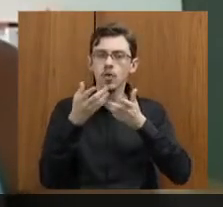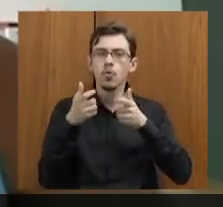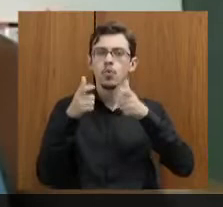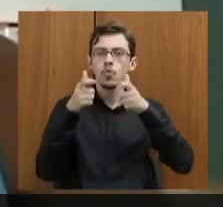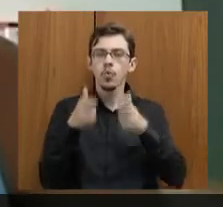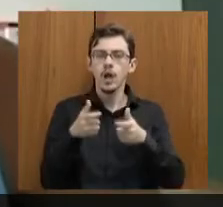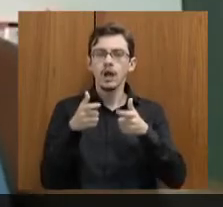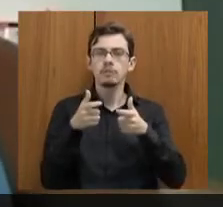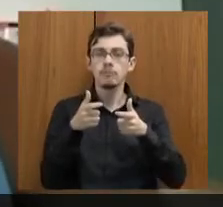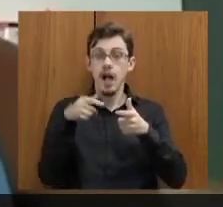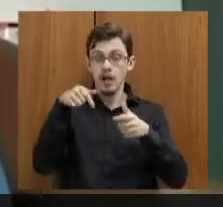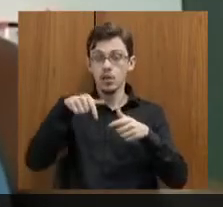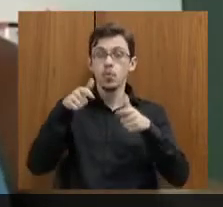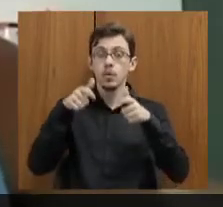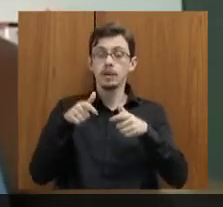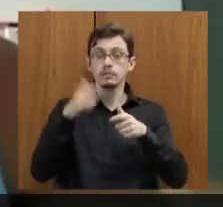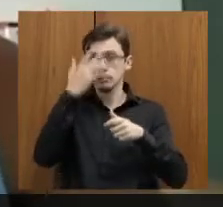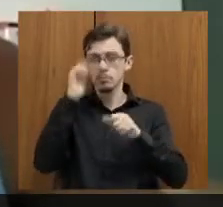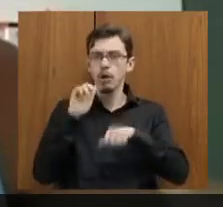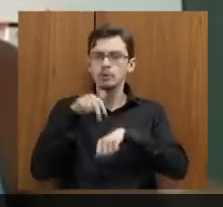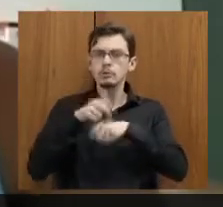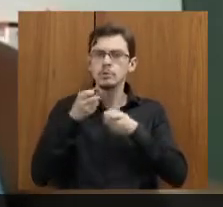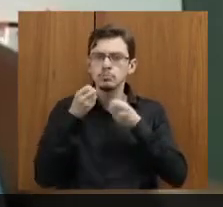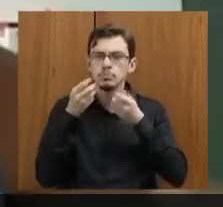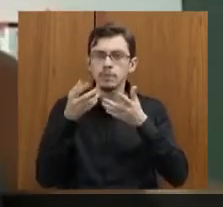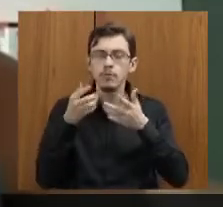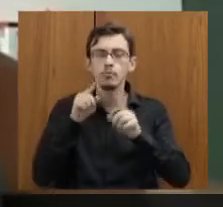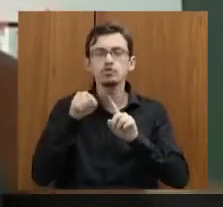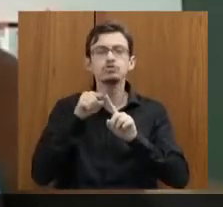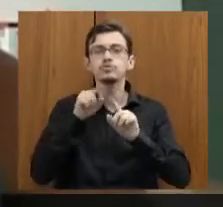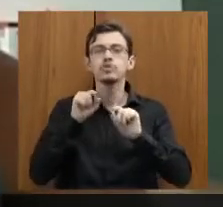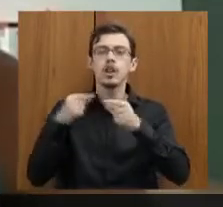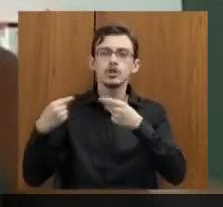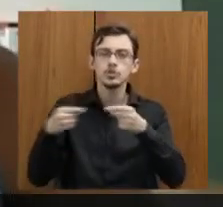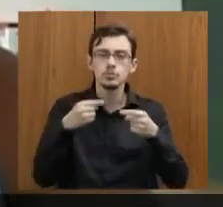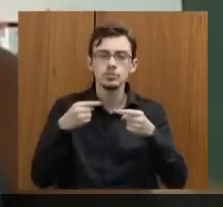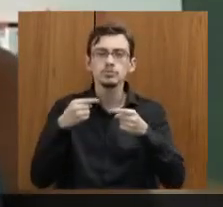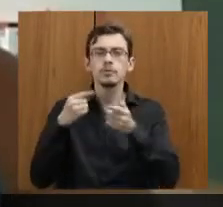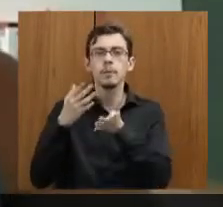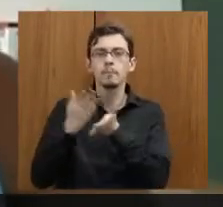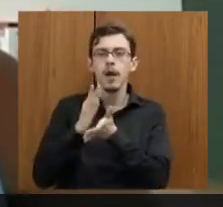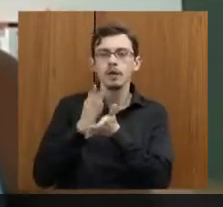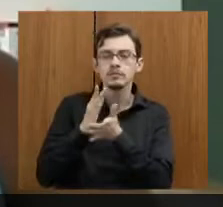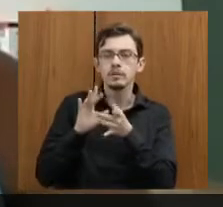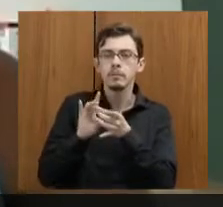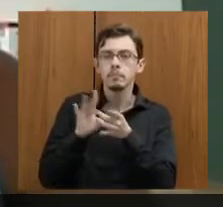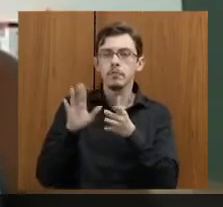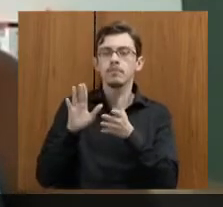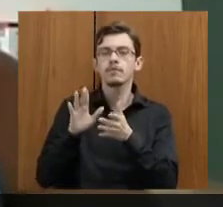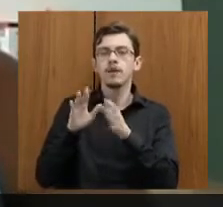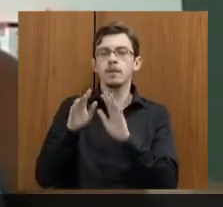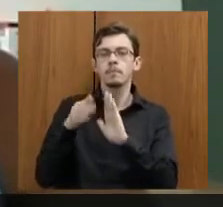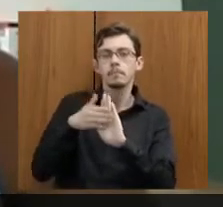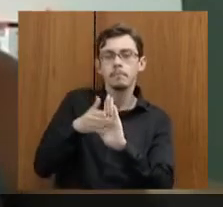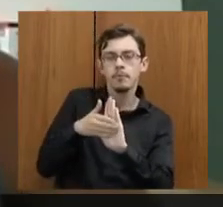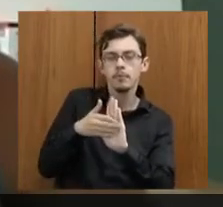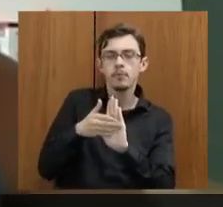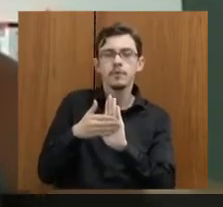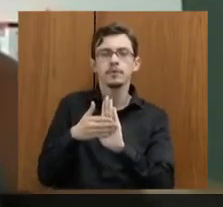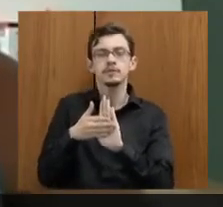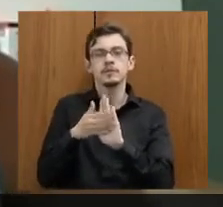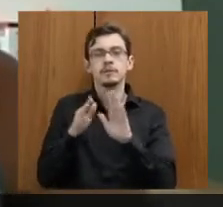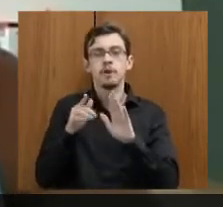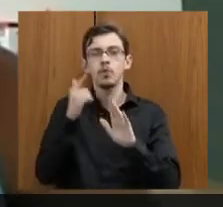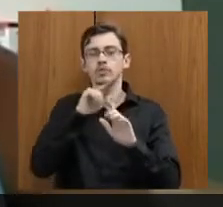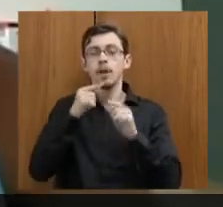ativa para deliberativos para sempre em influência e construção de propostas de